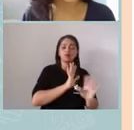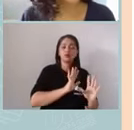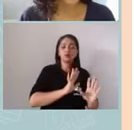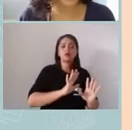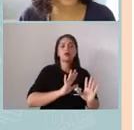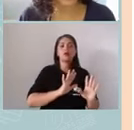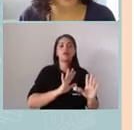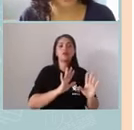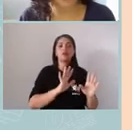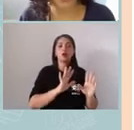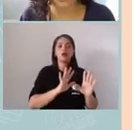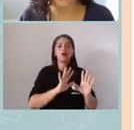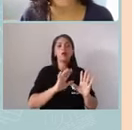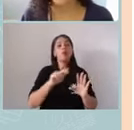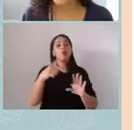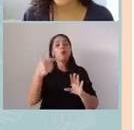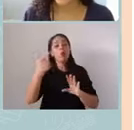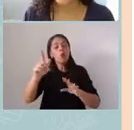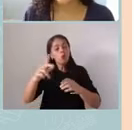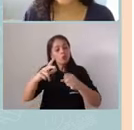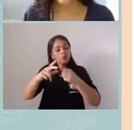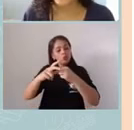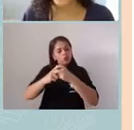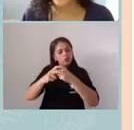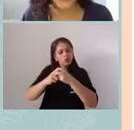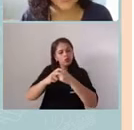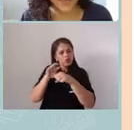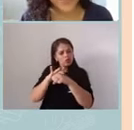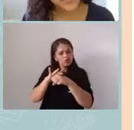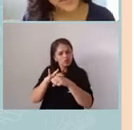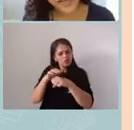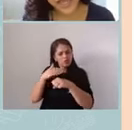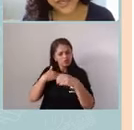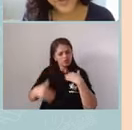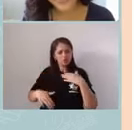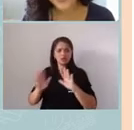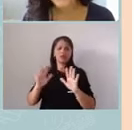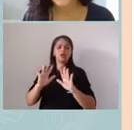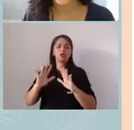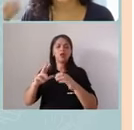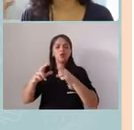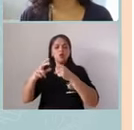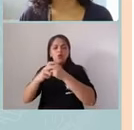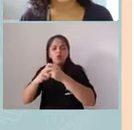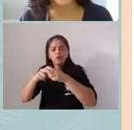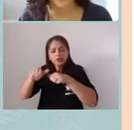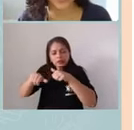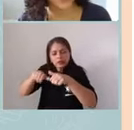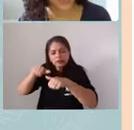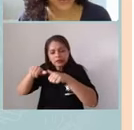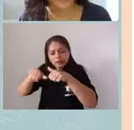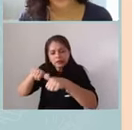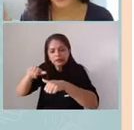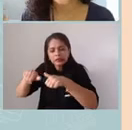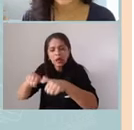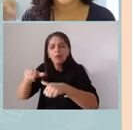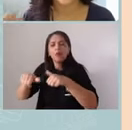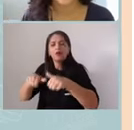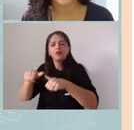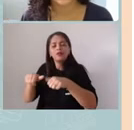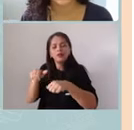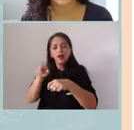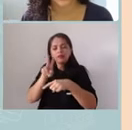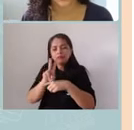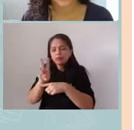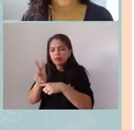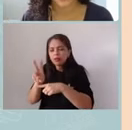não vai causar doença na gente, obviamente, né? E ele vai ser geneticamente modificado para produzir as proteínas virais no corpo. No caso, né,